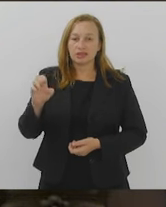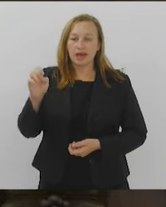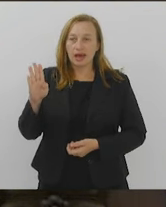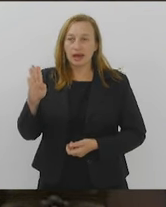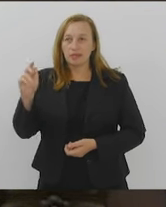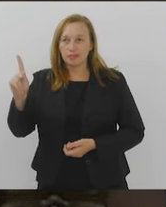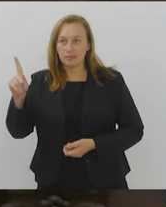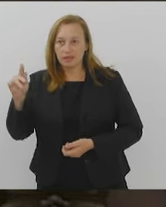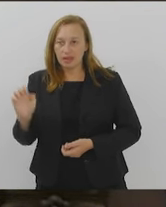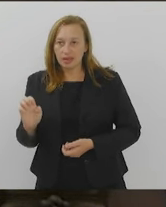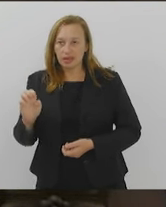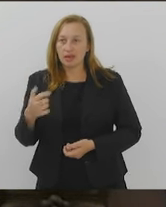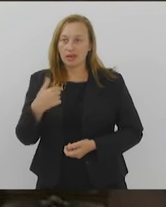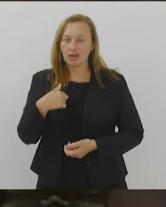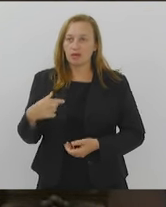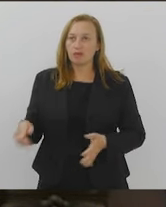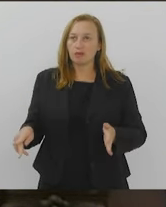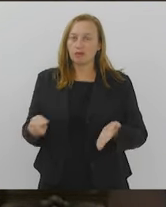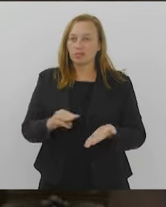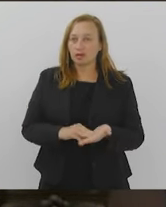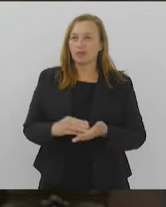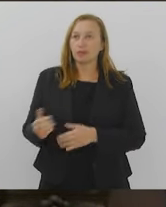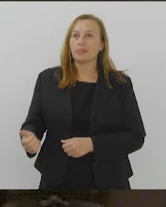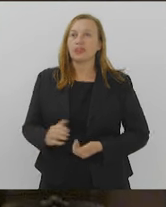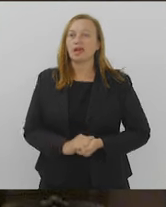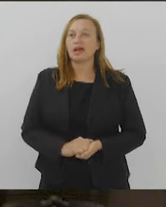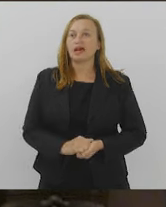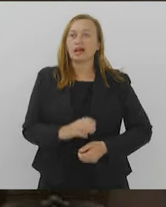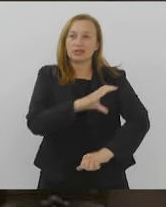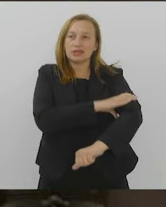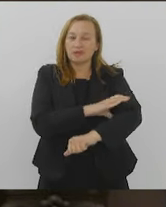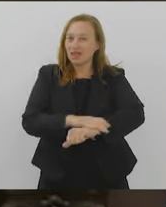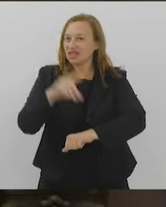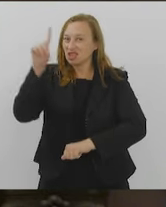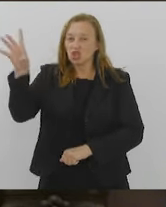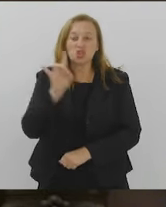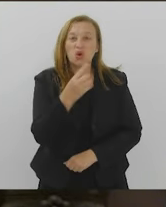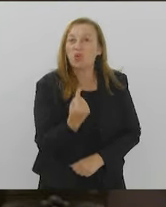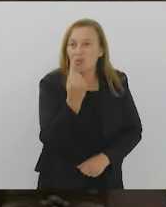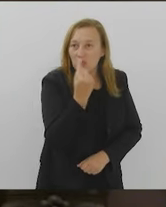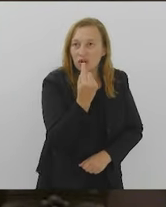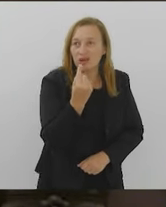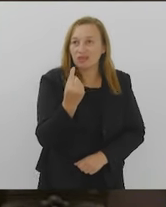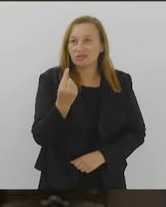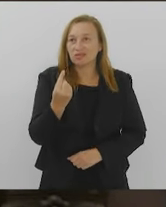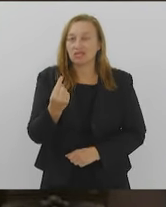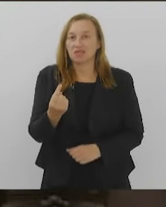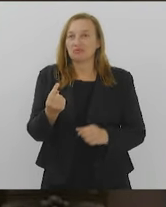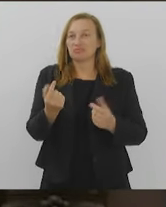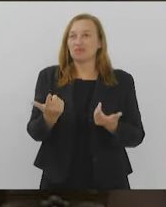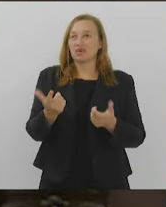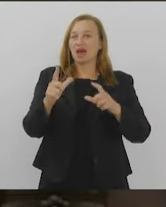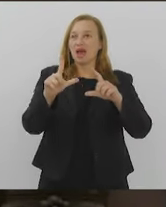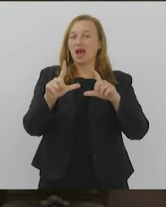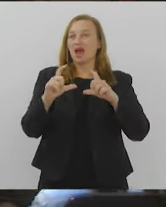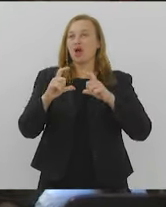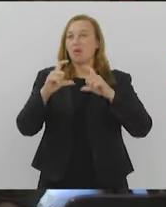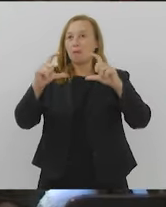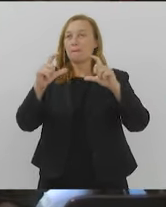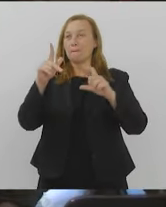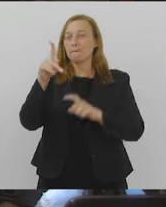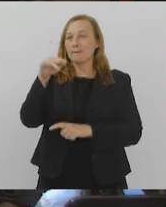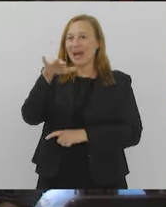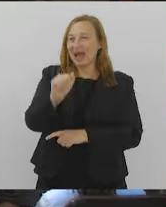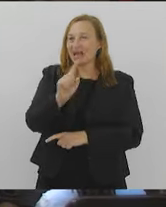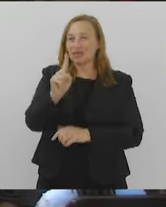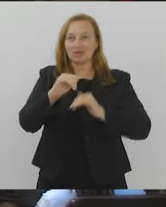Convenção da SEADA. Aliás, a Assembleia de Deus é uma só. As placas não nos separam. Ouviu,